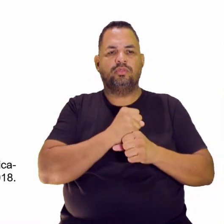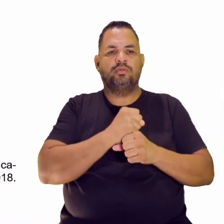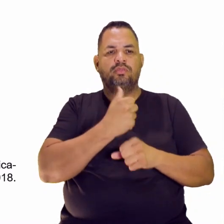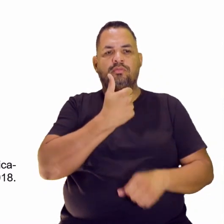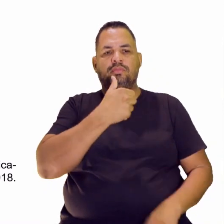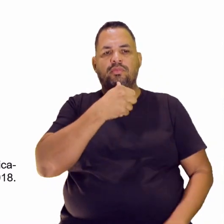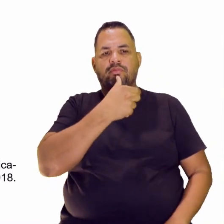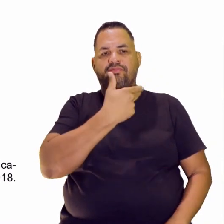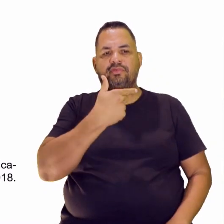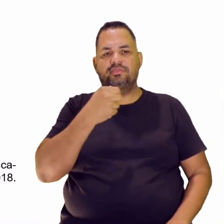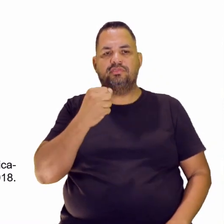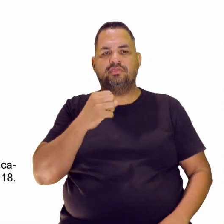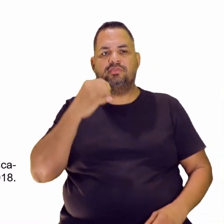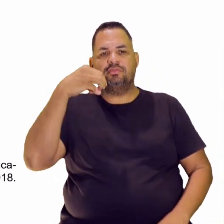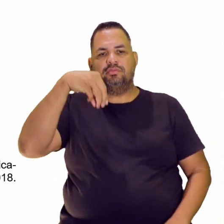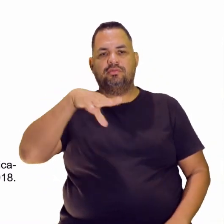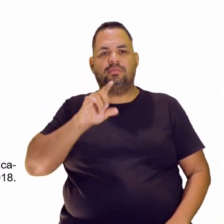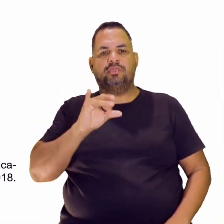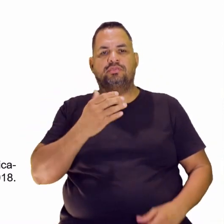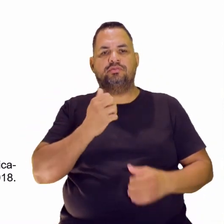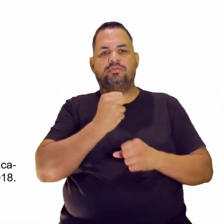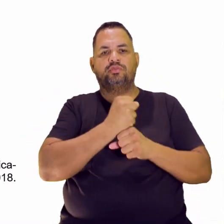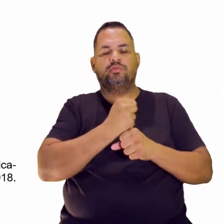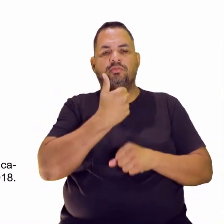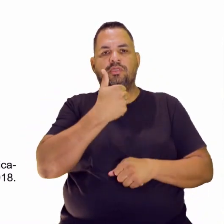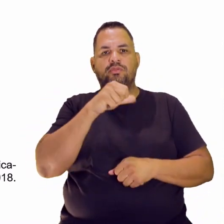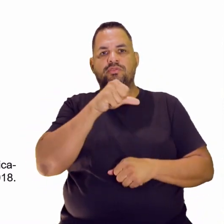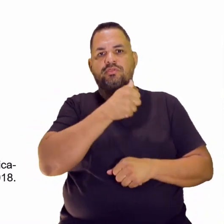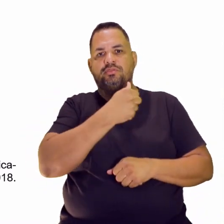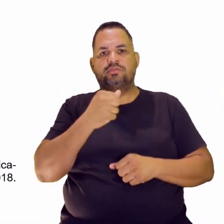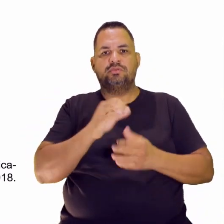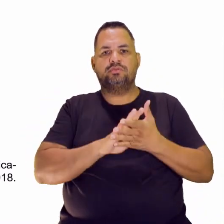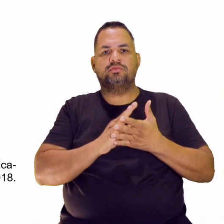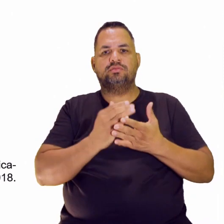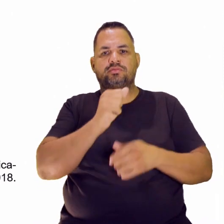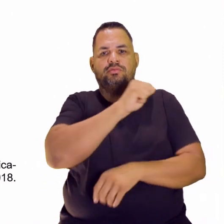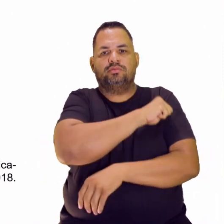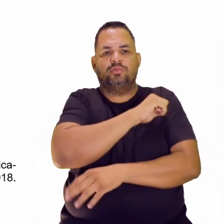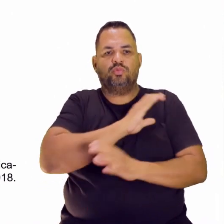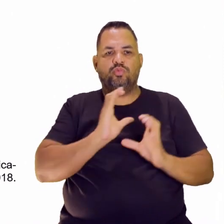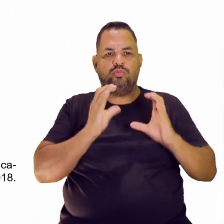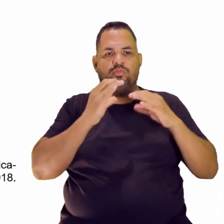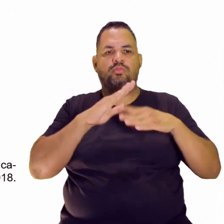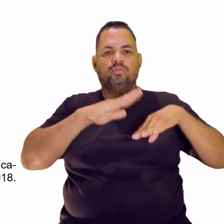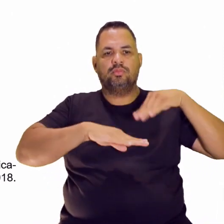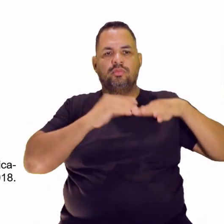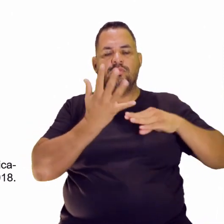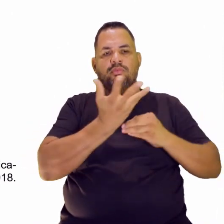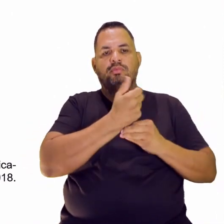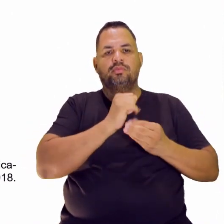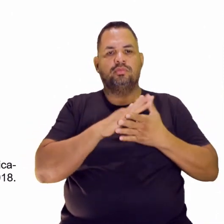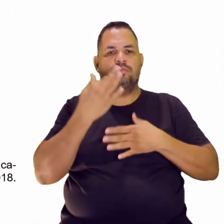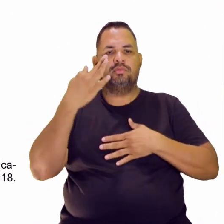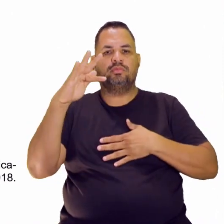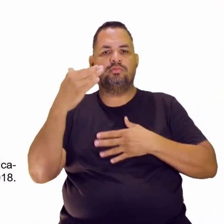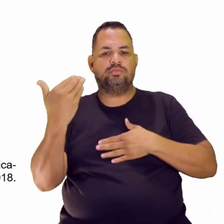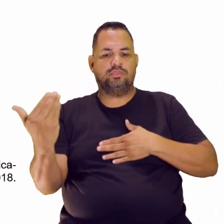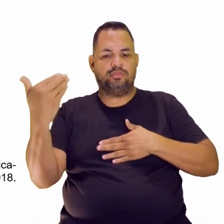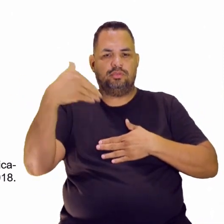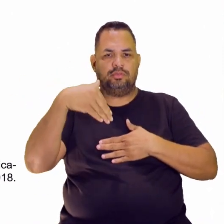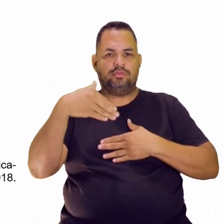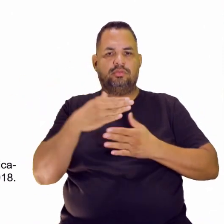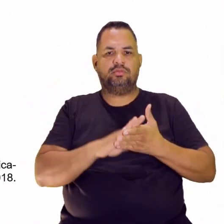de 1816, no Rio de Janeiro, o grupo de artistas franceses vieram, né,